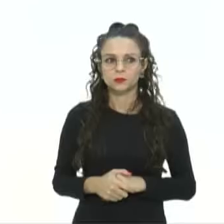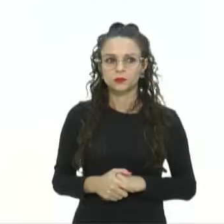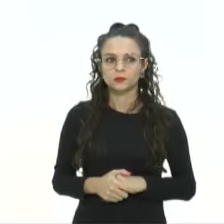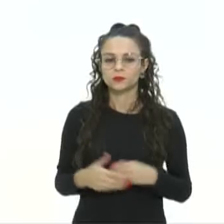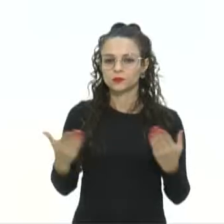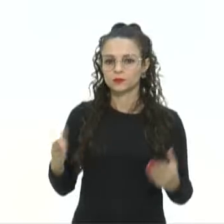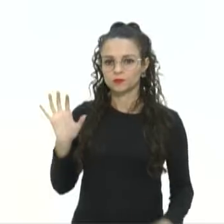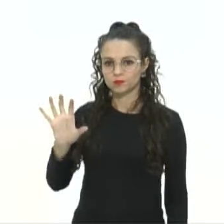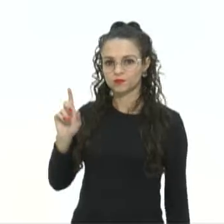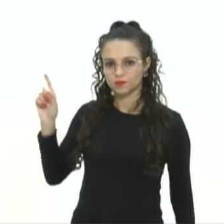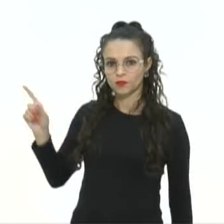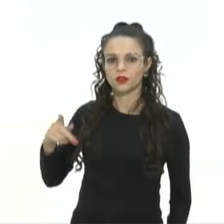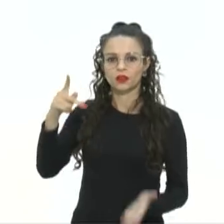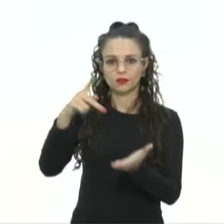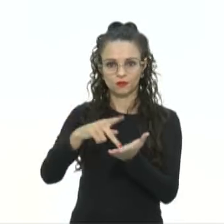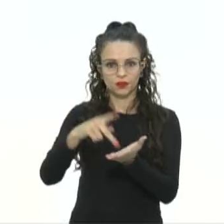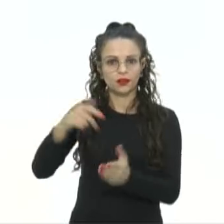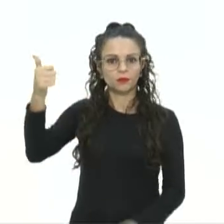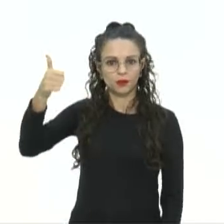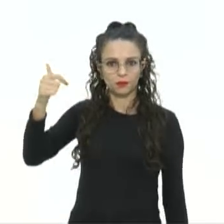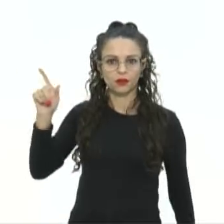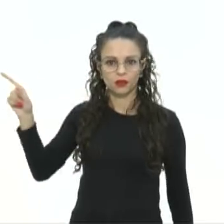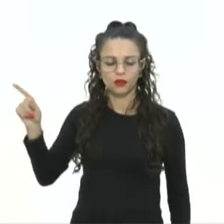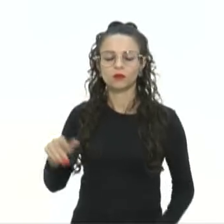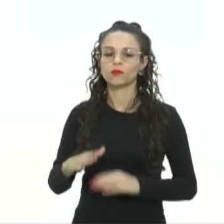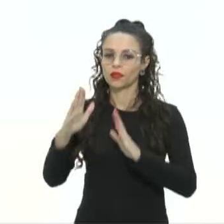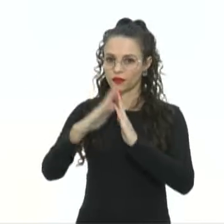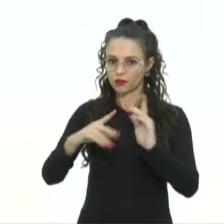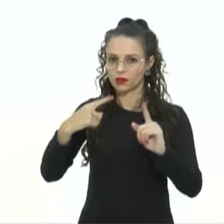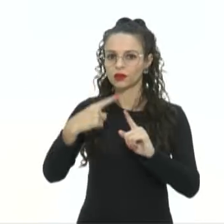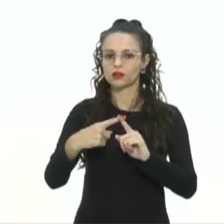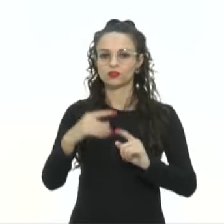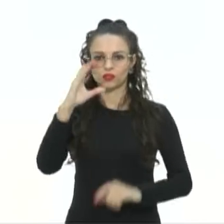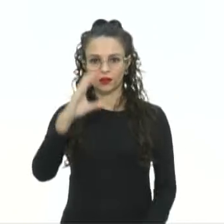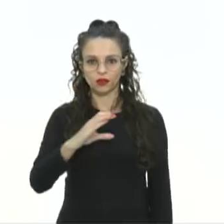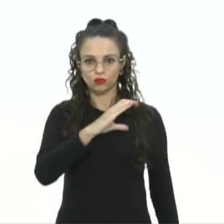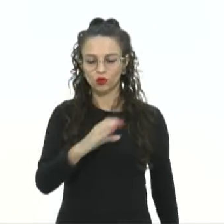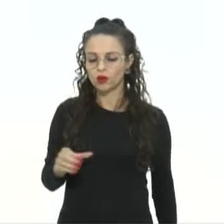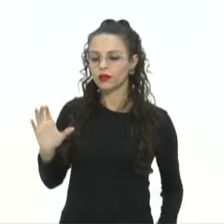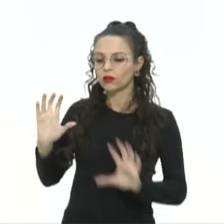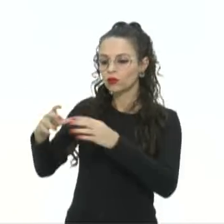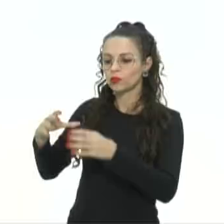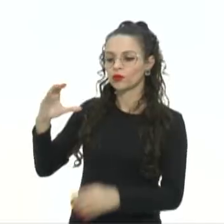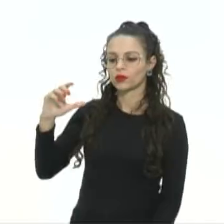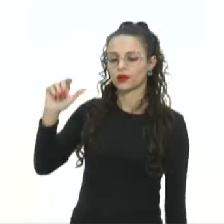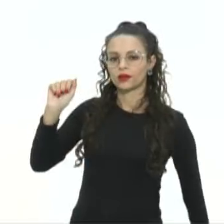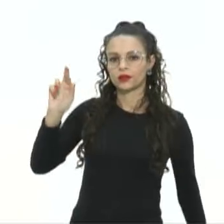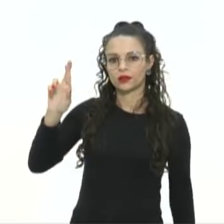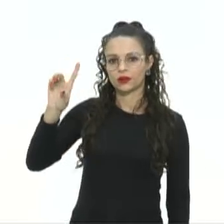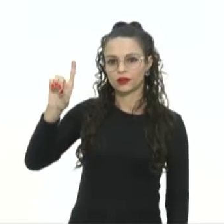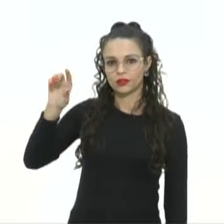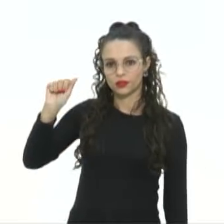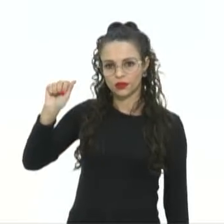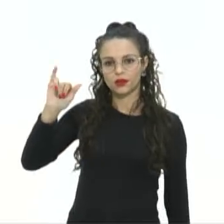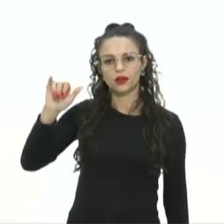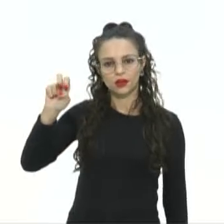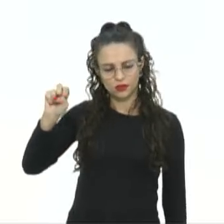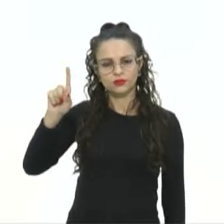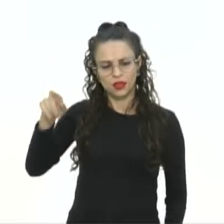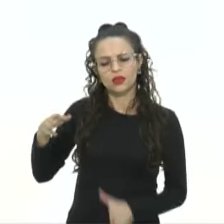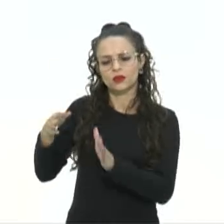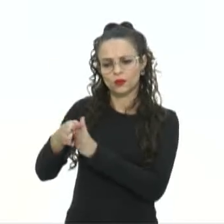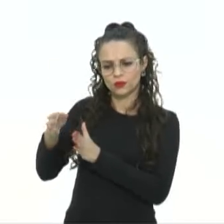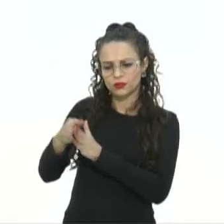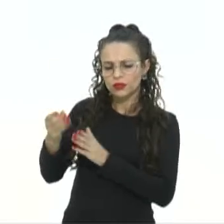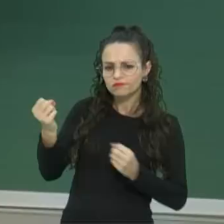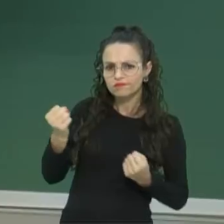Então, seria assim, verdadeiro a primeira. Na Igreja Católica, os cardeais são os conselheiros e colaboradores do Papa. Eles